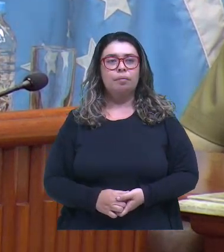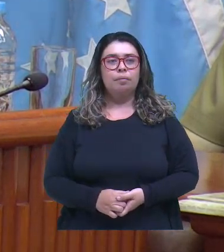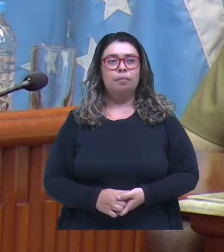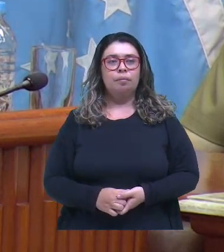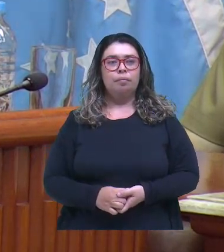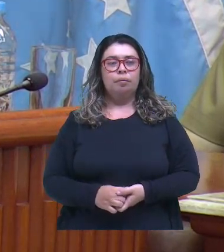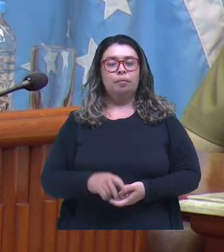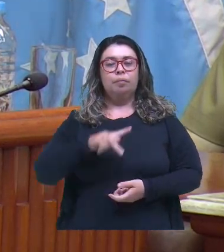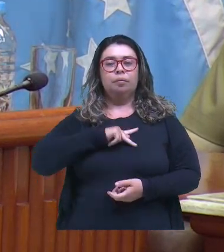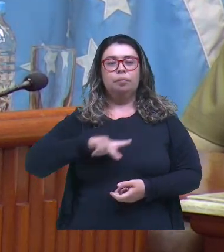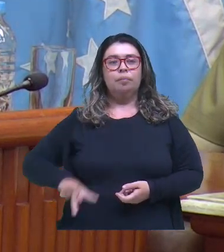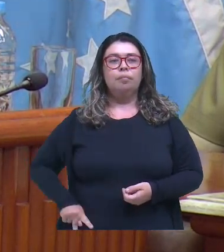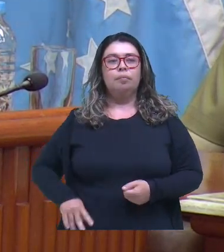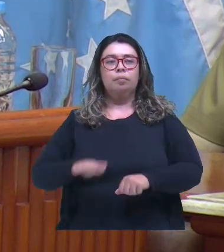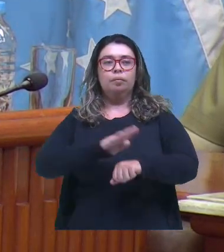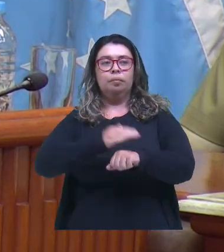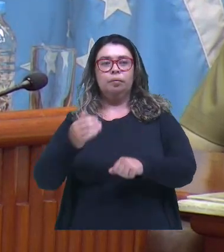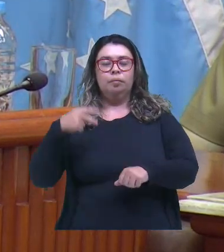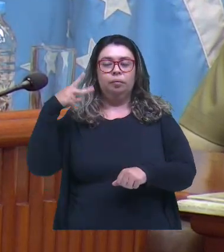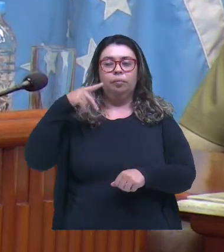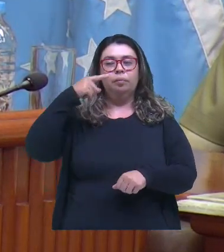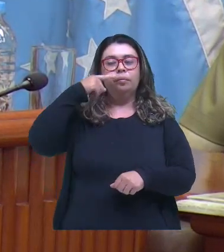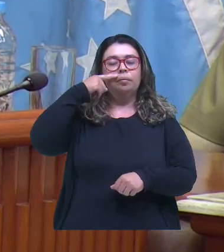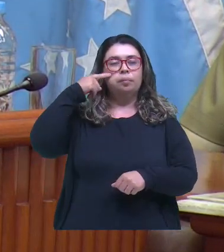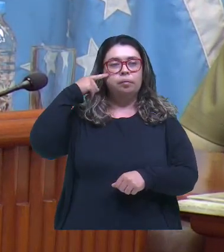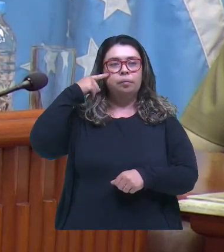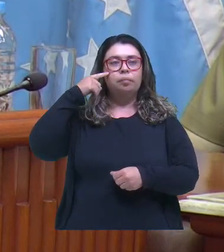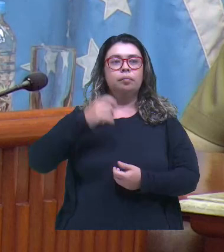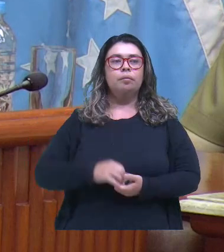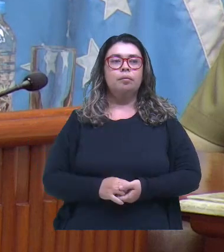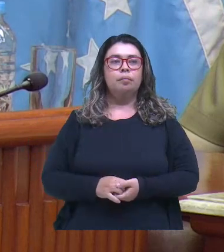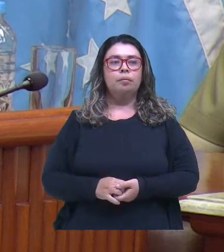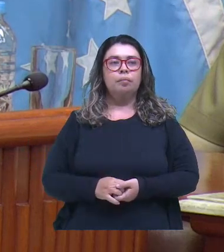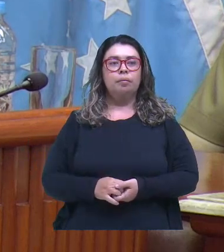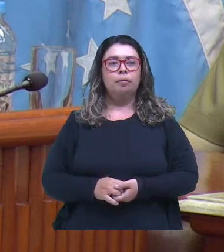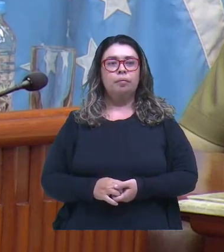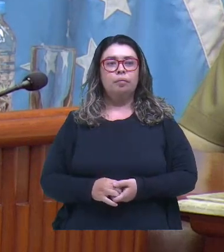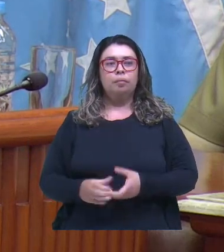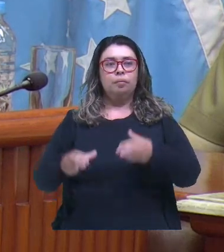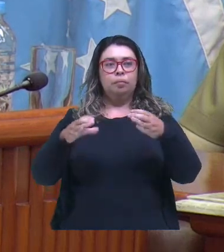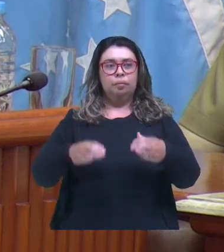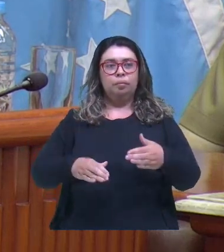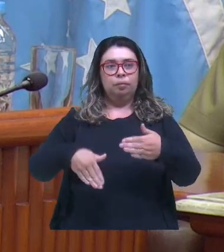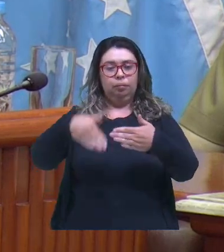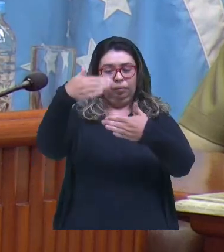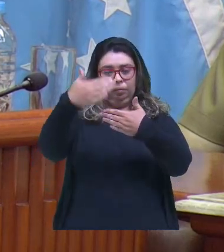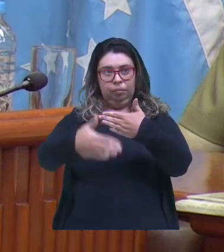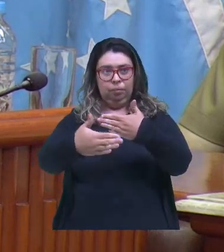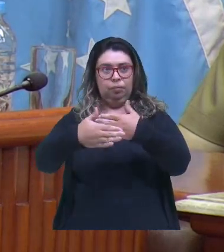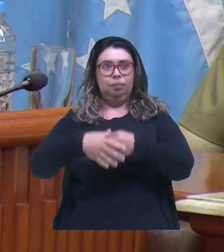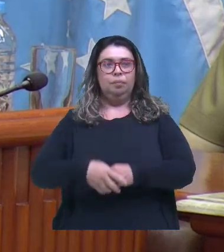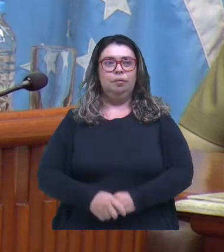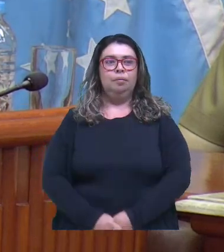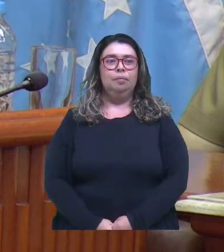Senhor presidente, convidamos o vereador Vinícius Guilherme Simili para que se coloque em posição de destaque, por